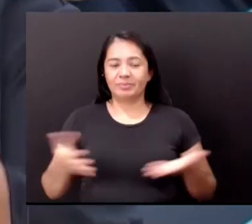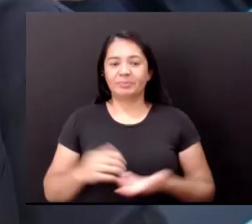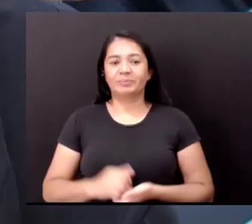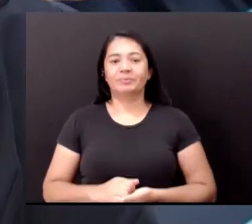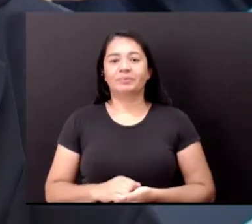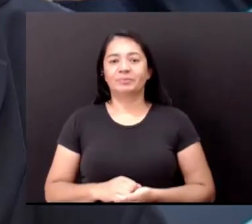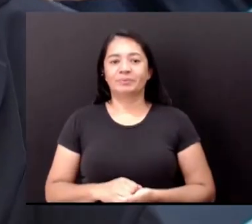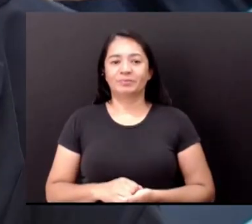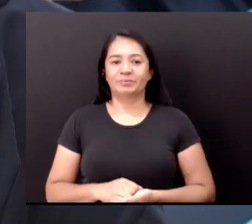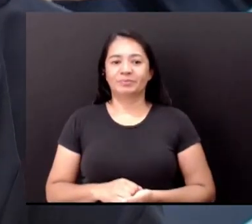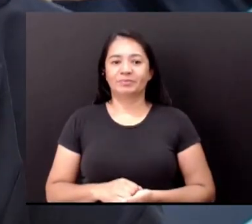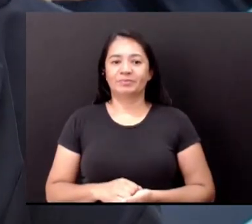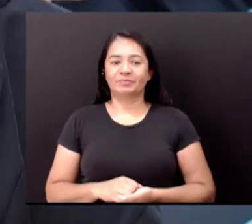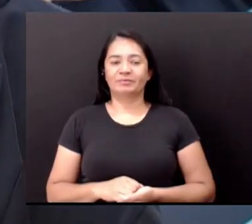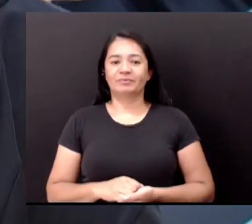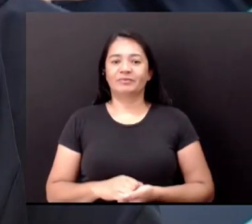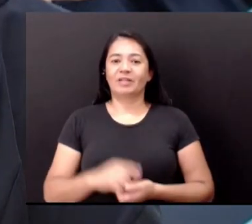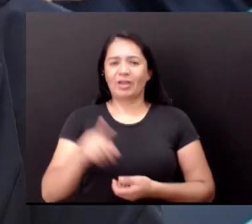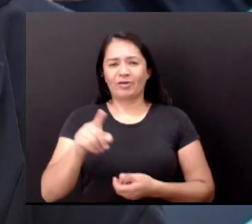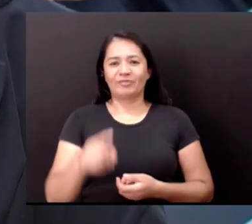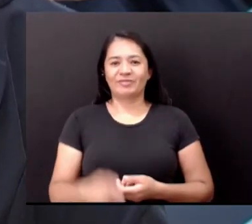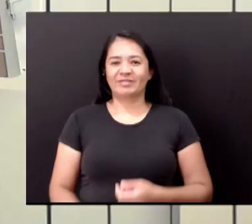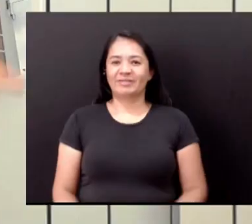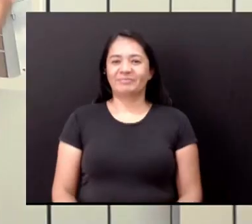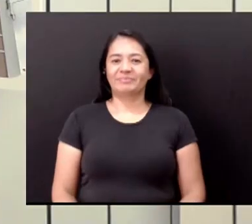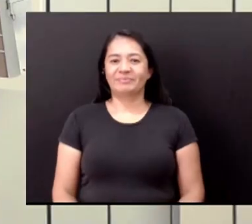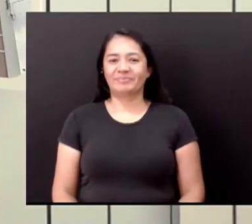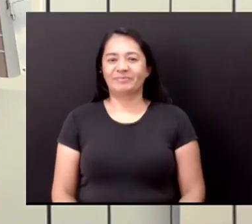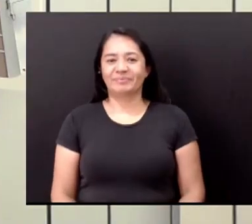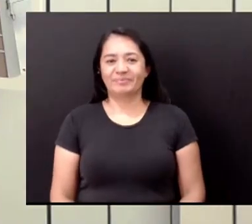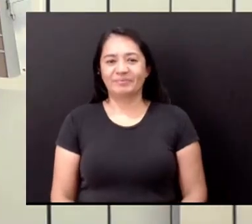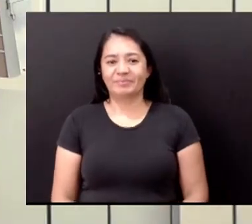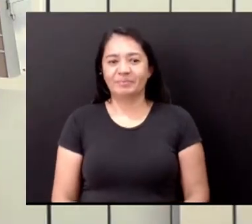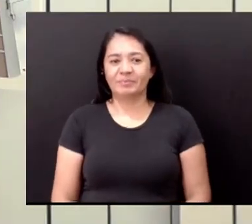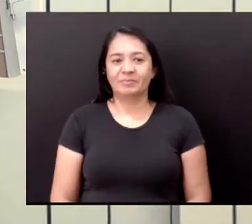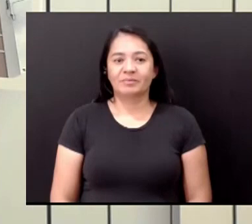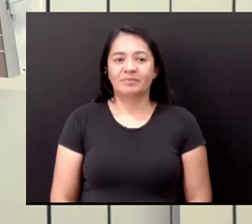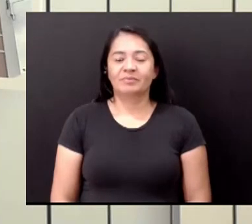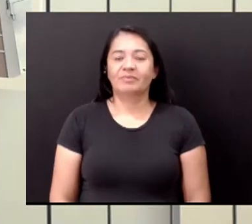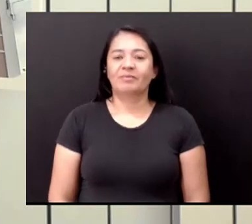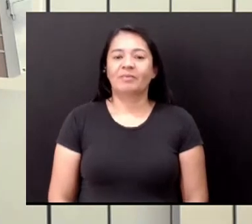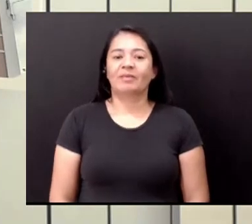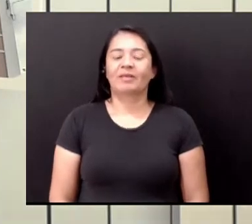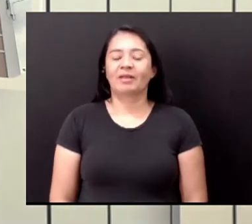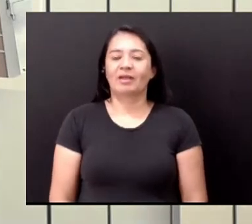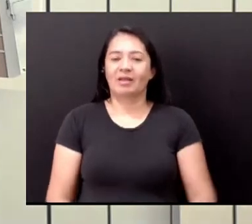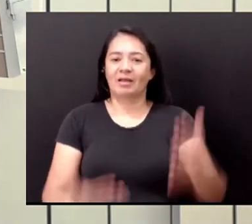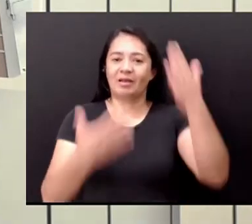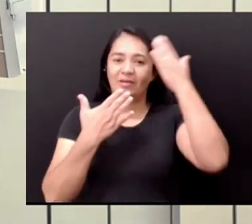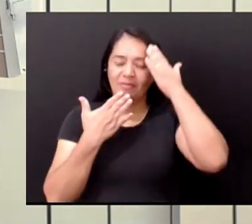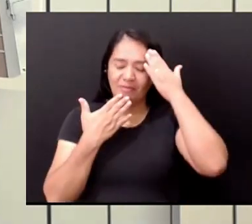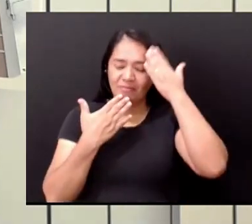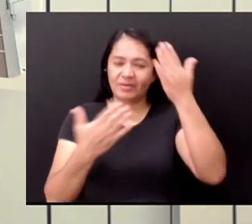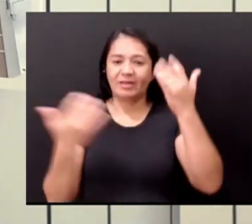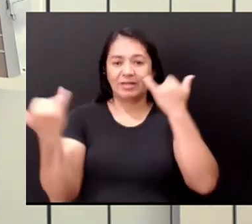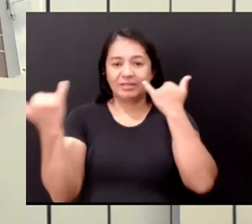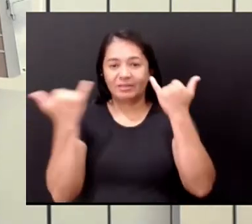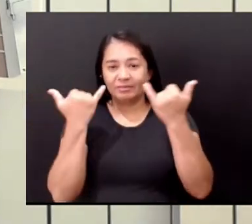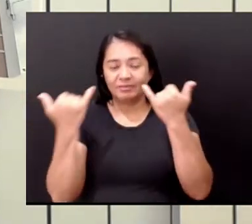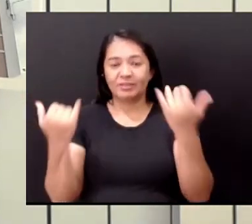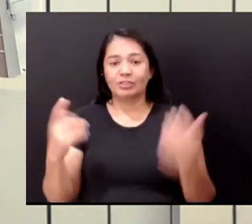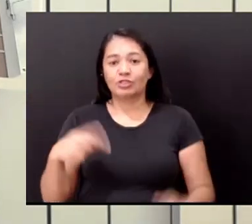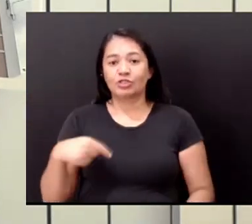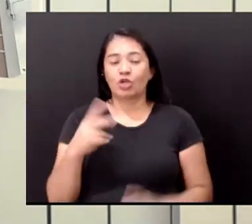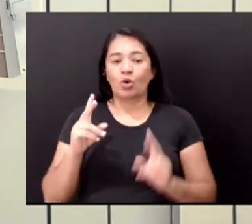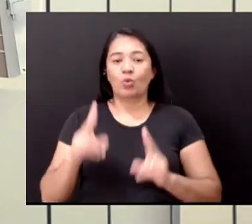campinas.sp.leg.br. É com você aí no estúdio, Gabriel. Muito obrigado, Mirna Abreu, pelas informações. A gente segue aqui com as notícias